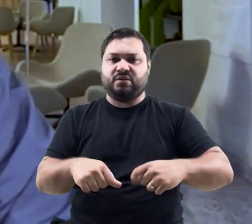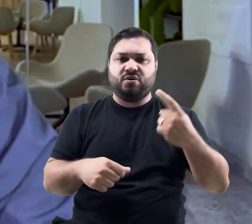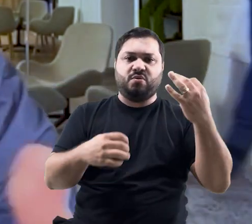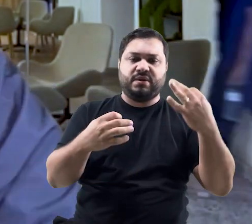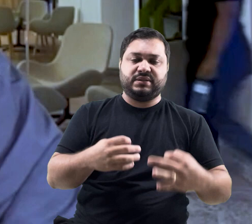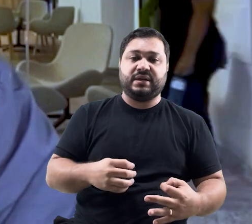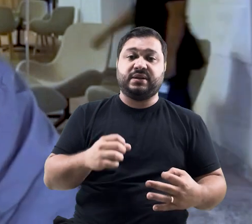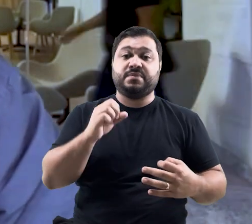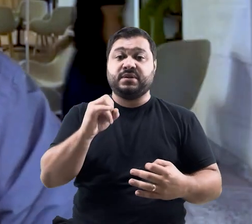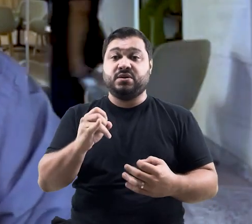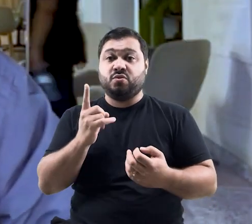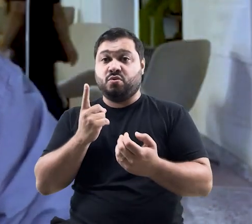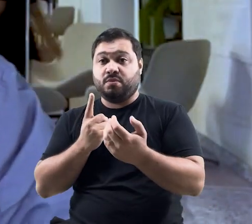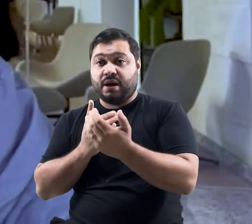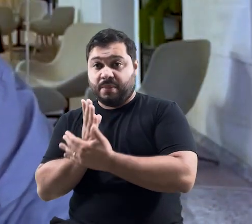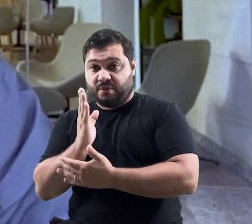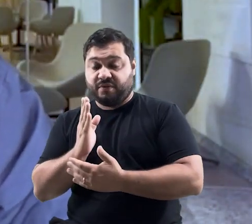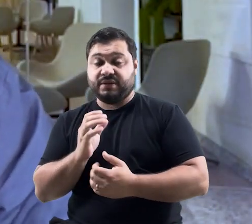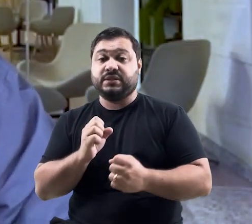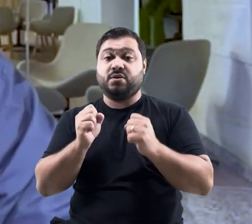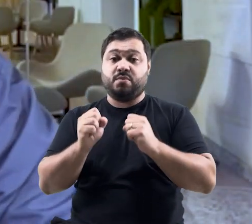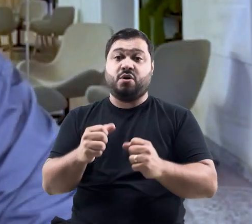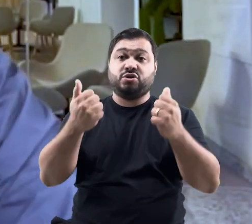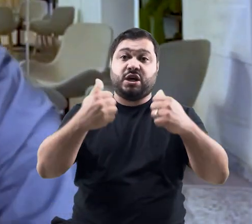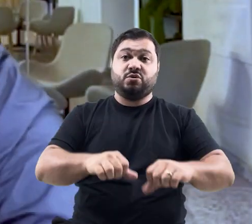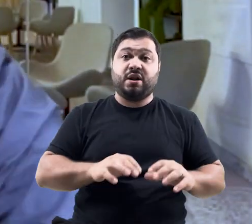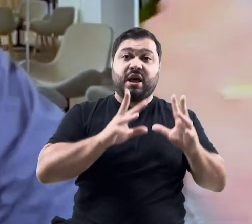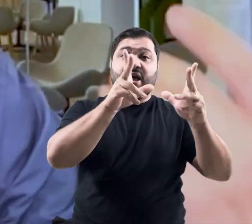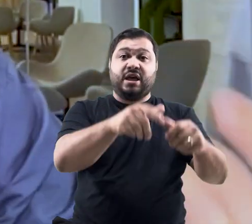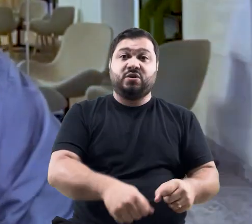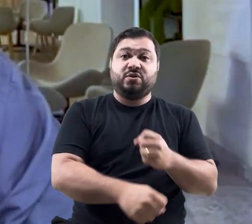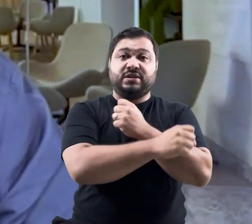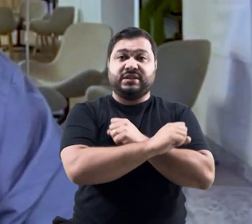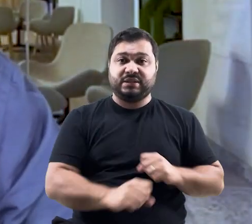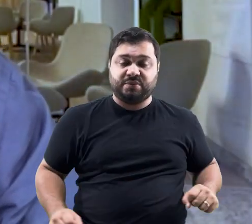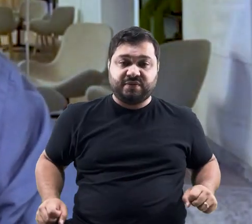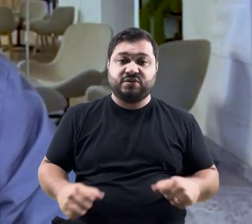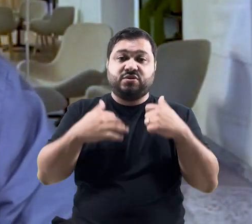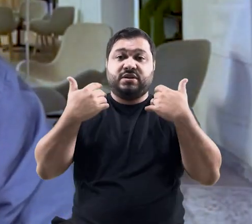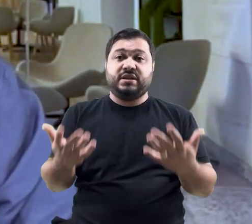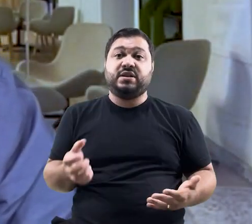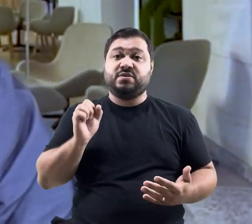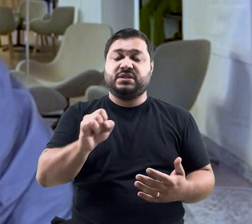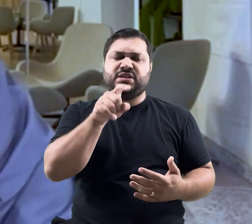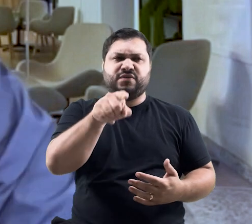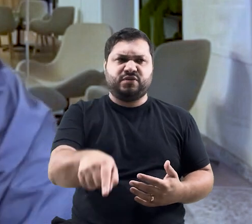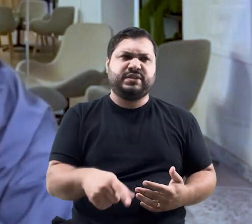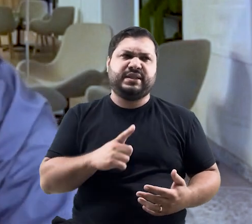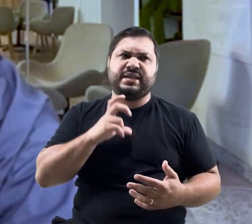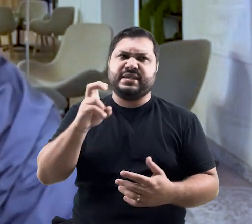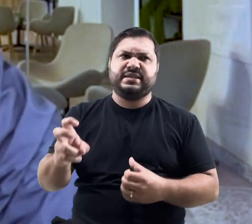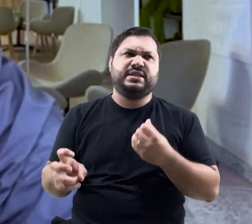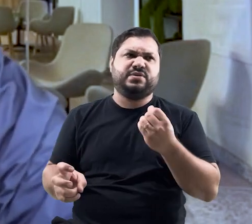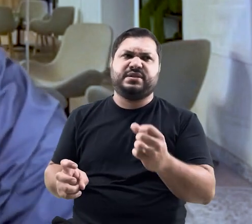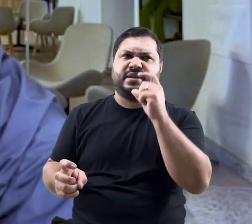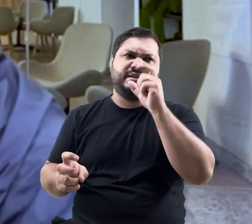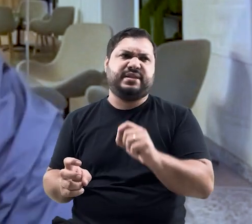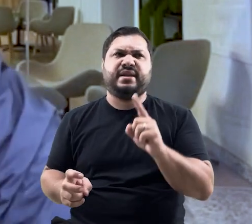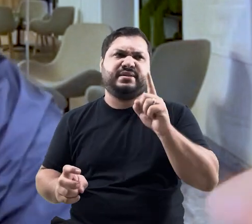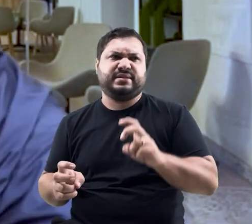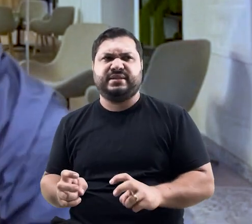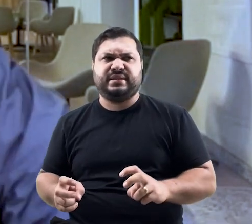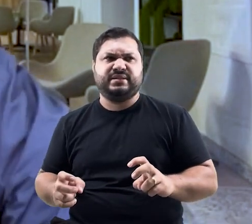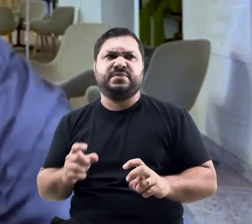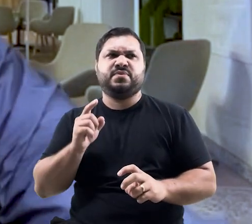uma certa. E a gente fala que uma aprovação tem o poder de anular todas as reprovações. Então, ainda que você tenha 5,